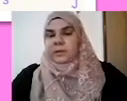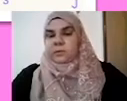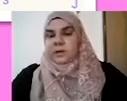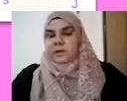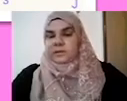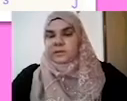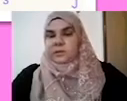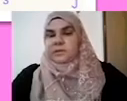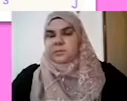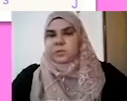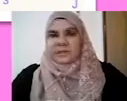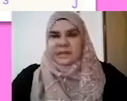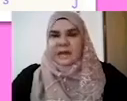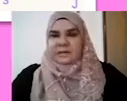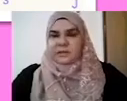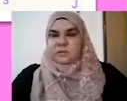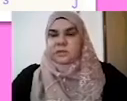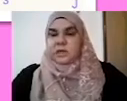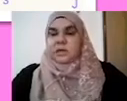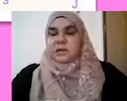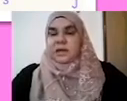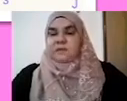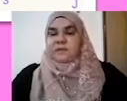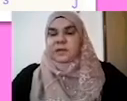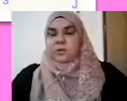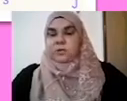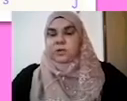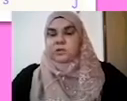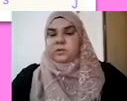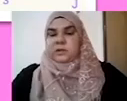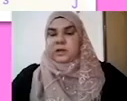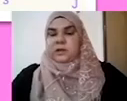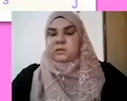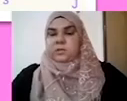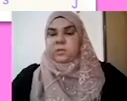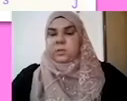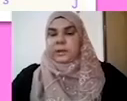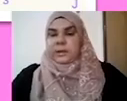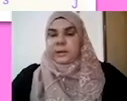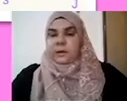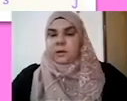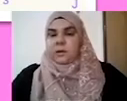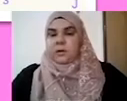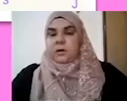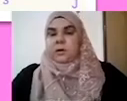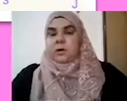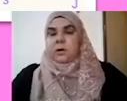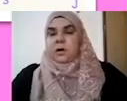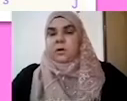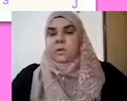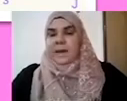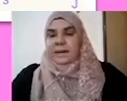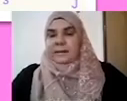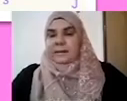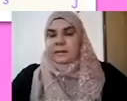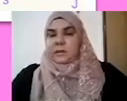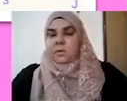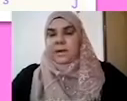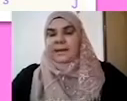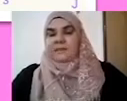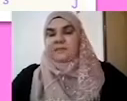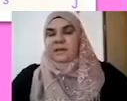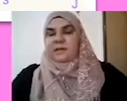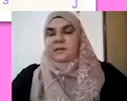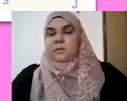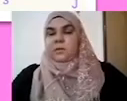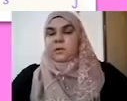polígono, né? No caso aqui nós temos quadriláteros. Quem fica entre o 2 e o 3? O I ou o L? O